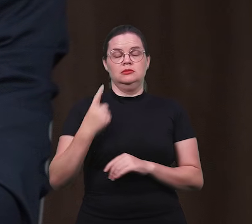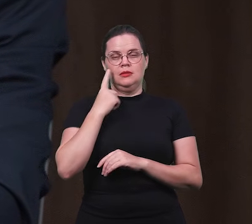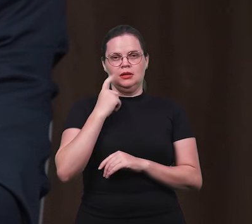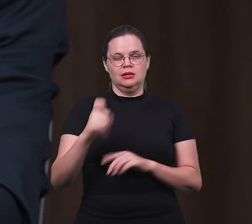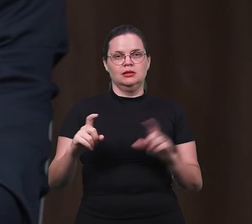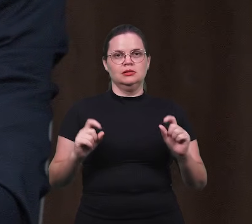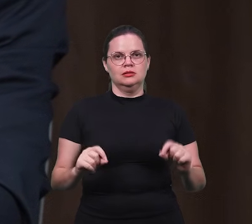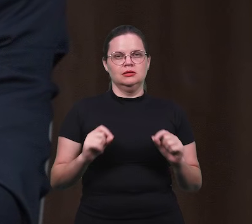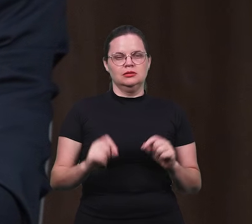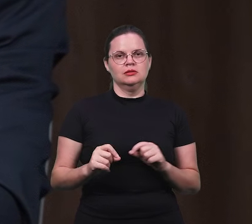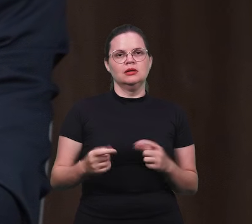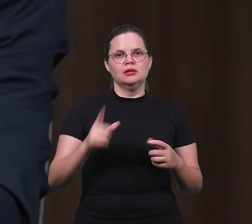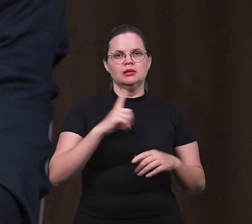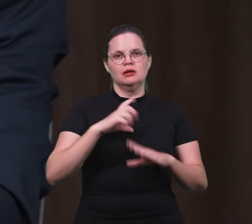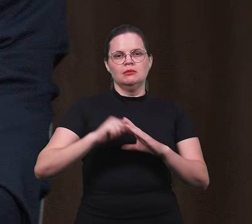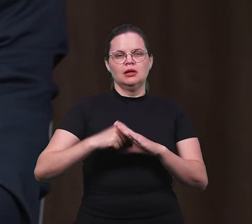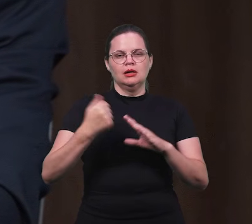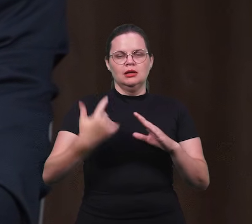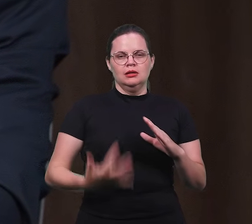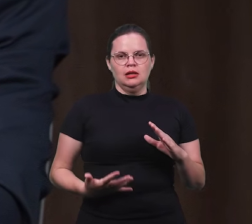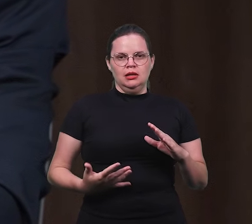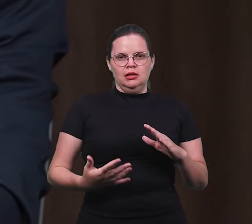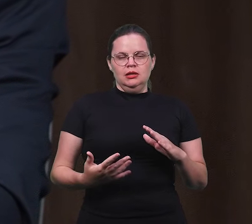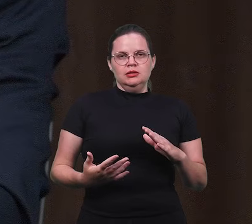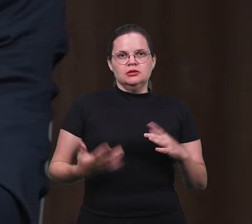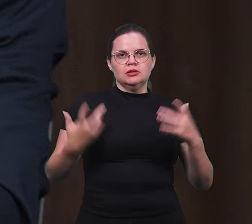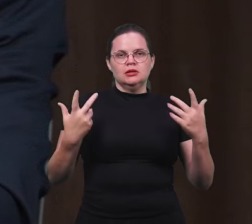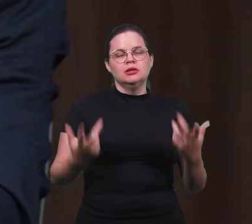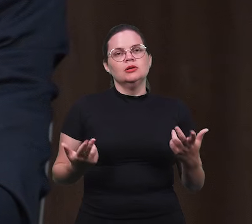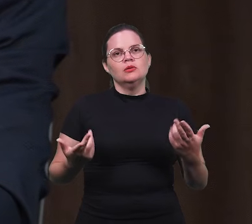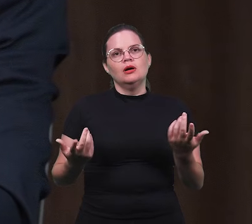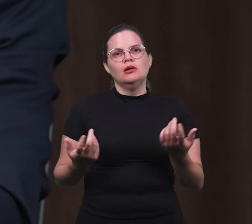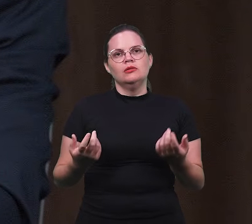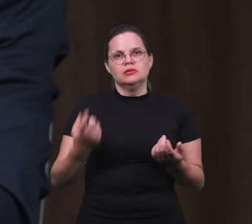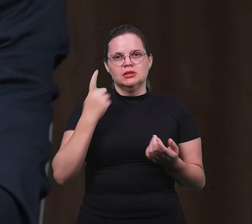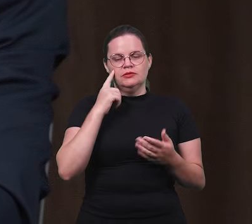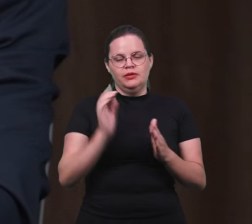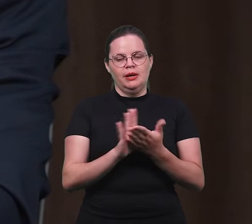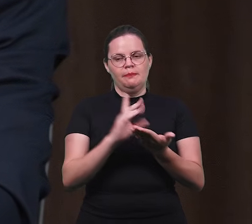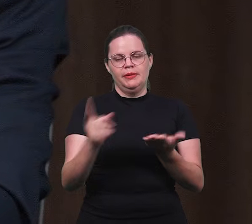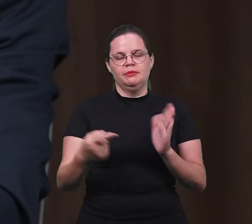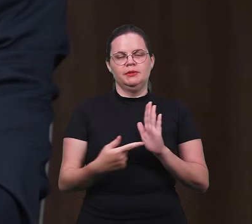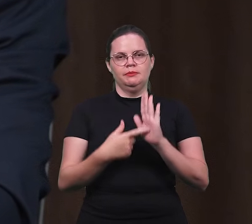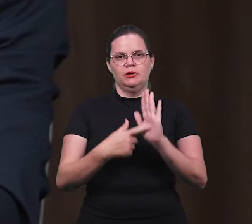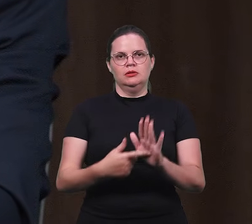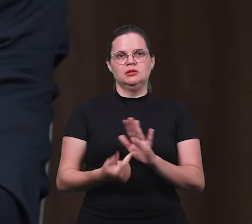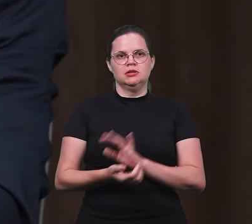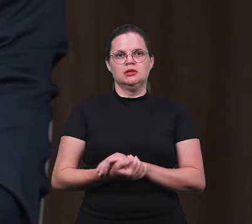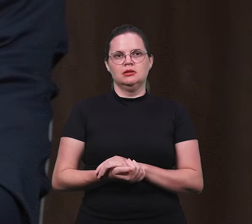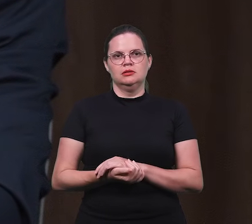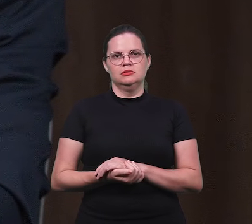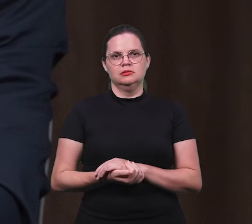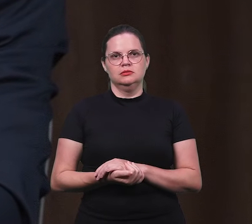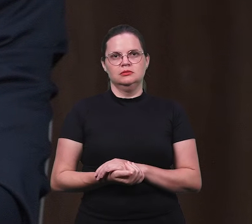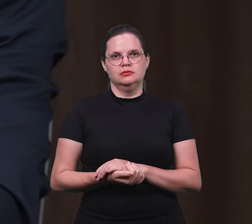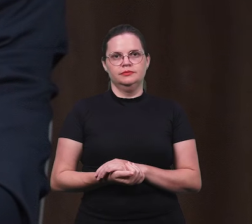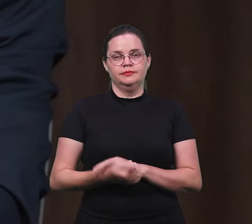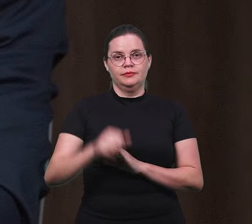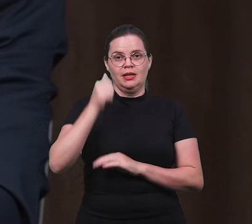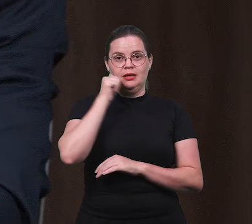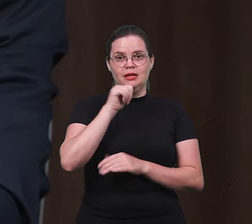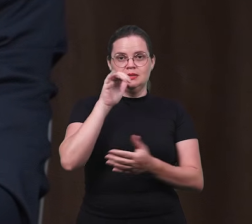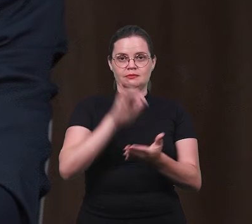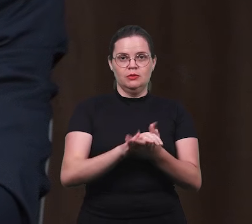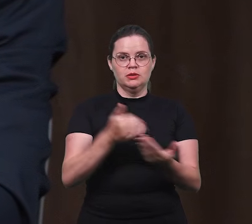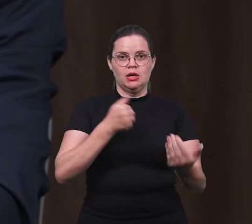é uma característica assim, quando o Senhor compra a Bíblia, né? Quando a palavra de Deus fala que